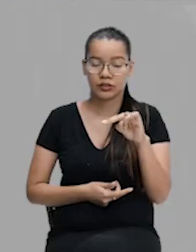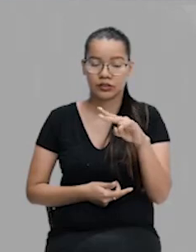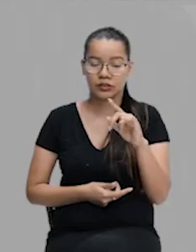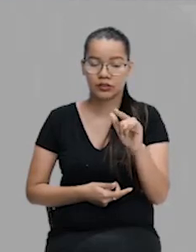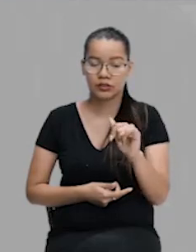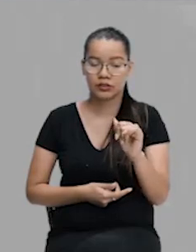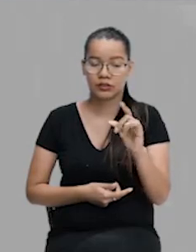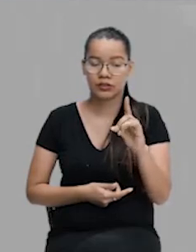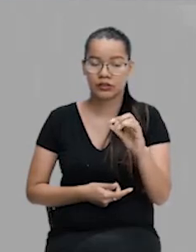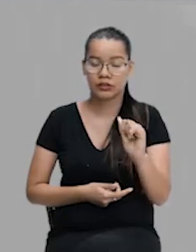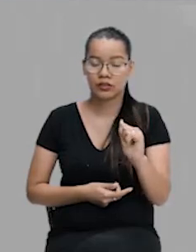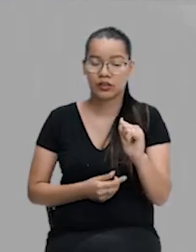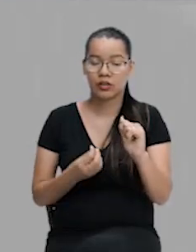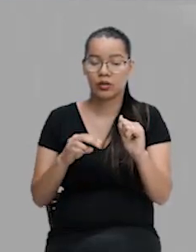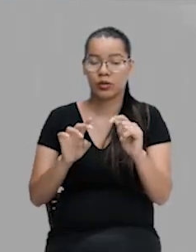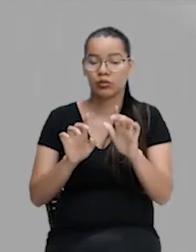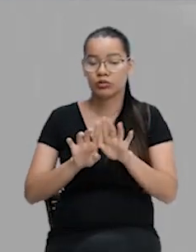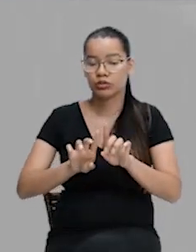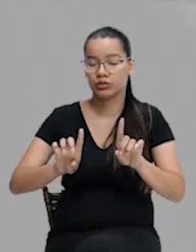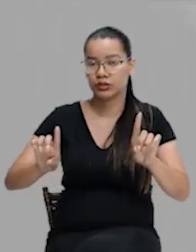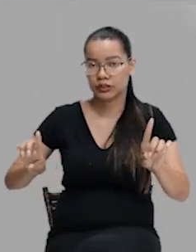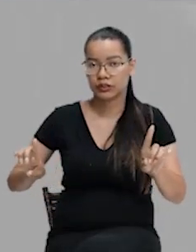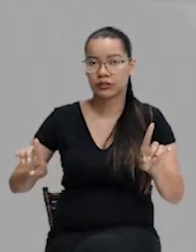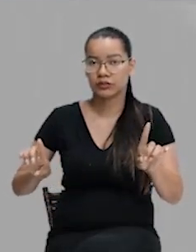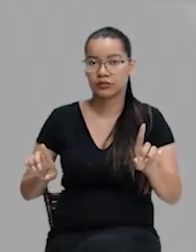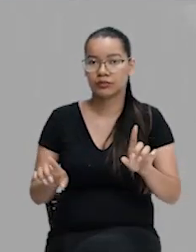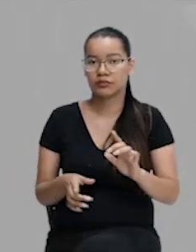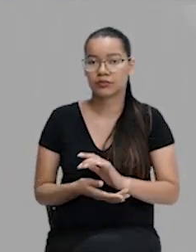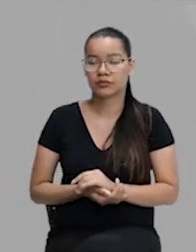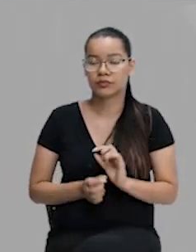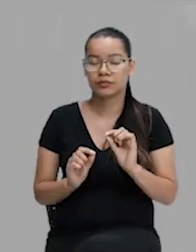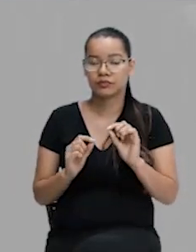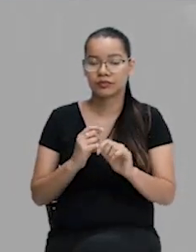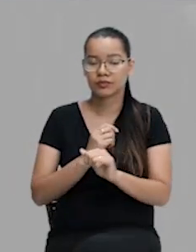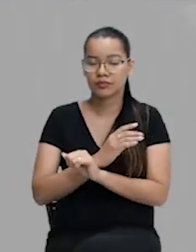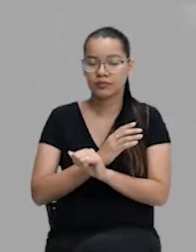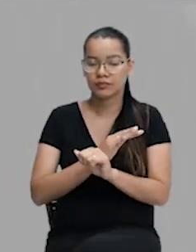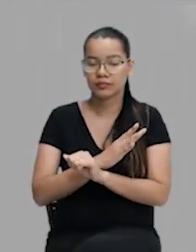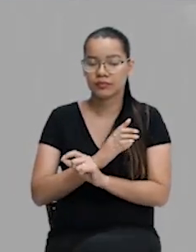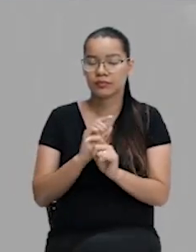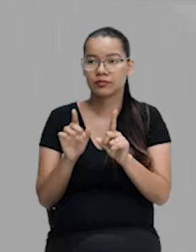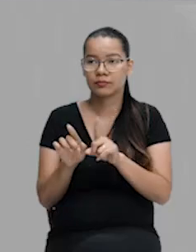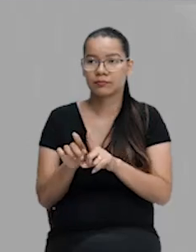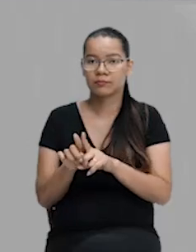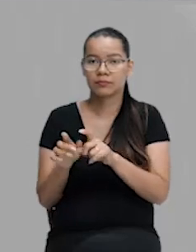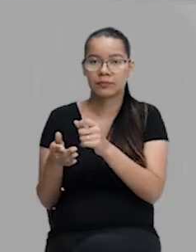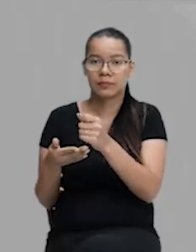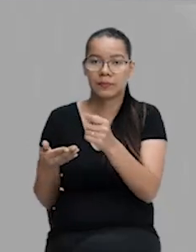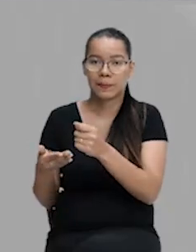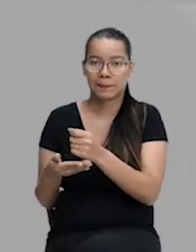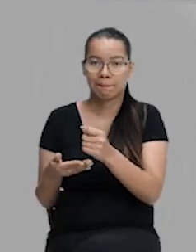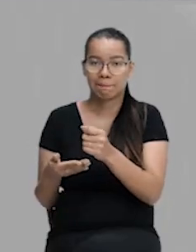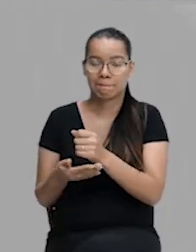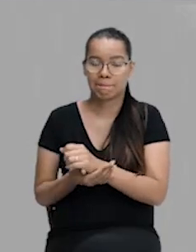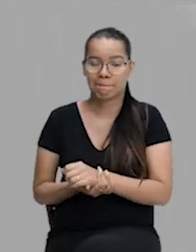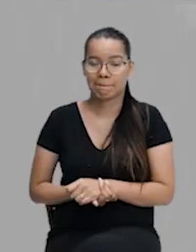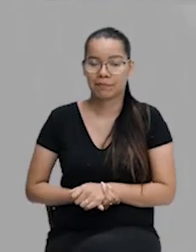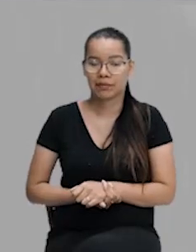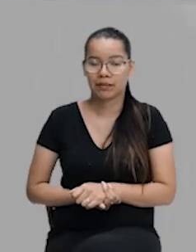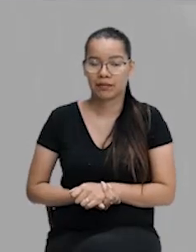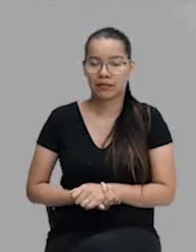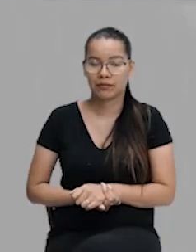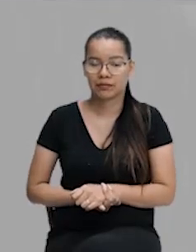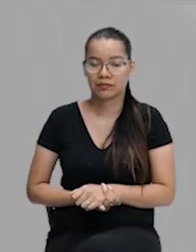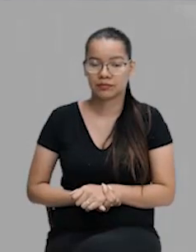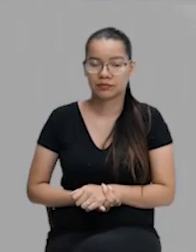ou dissociada, né? Menos ionizada do que o ácido e do que a base. Tudo bem?